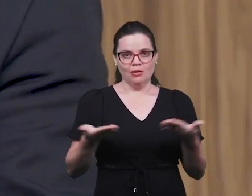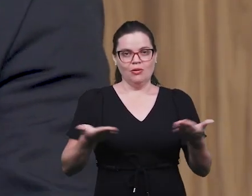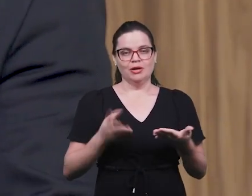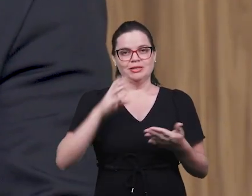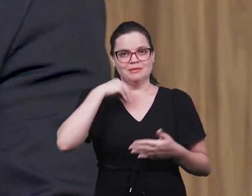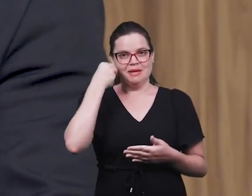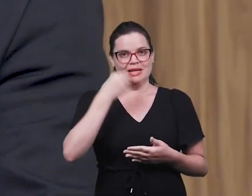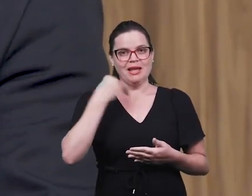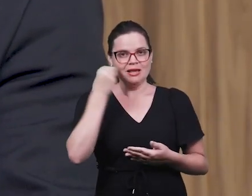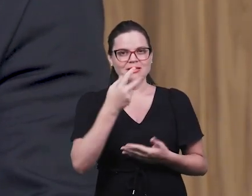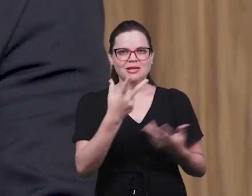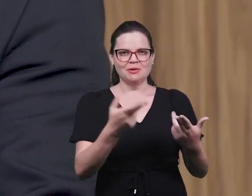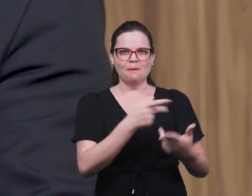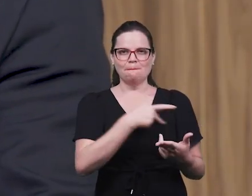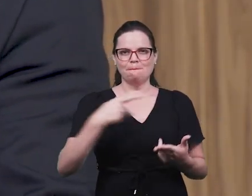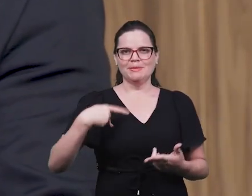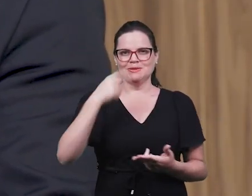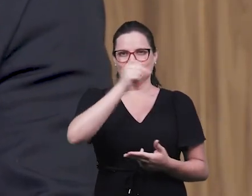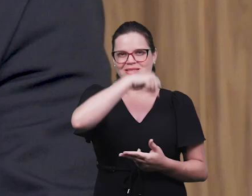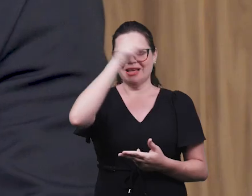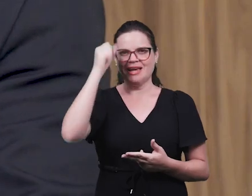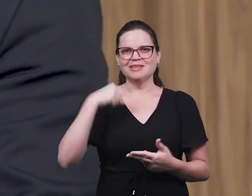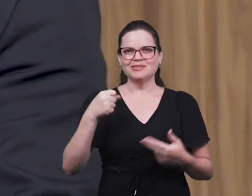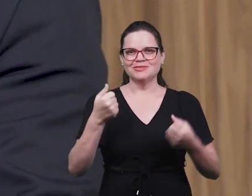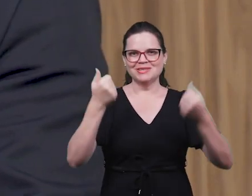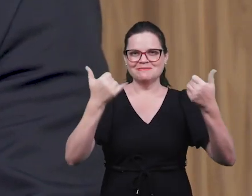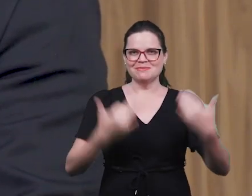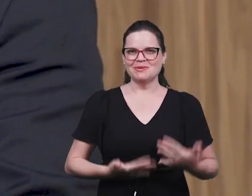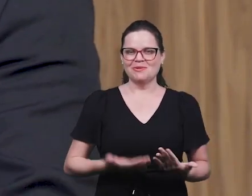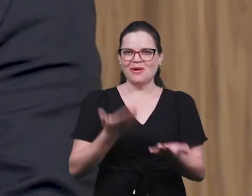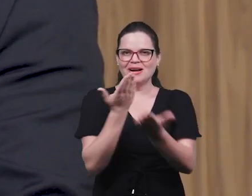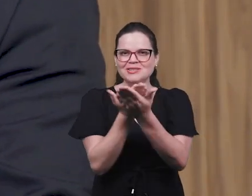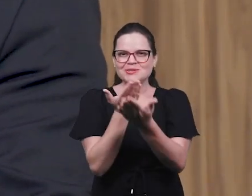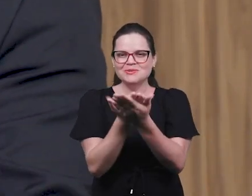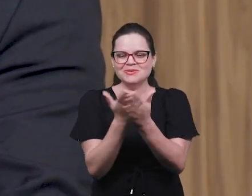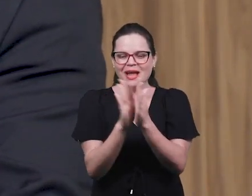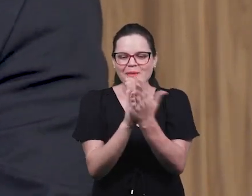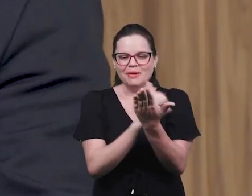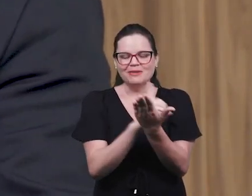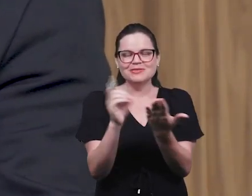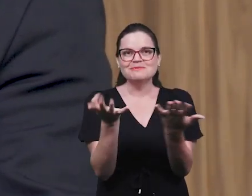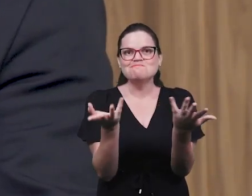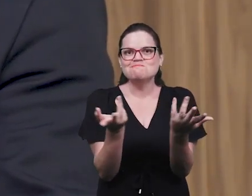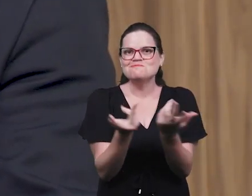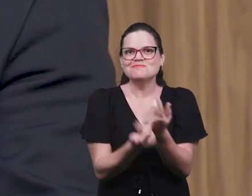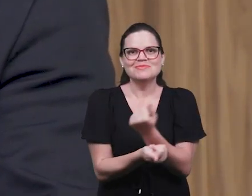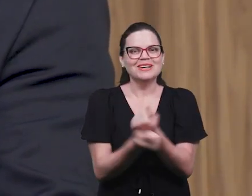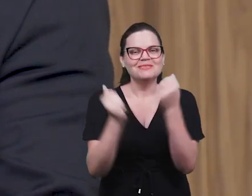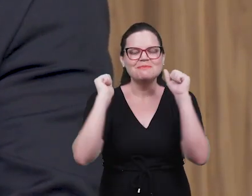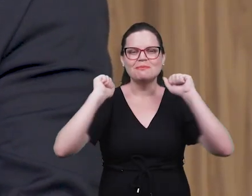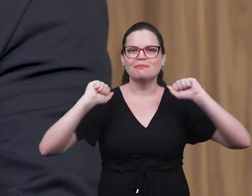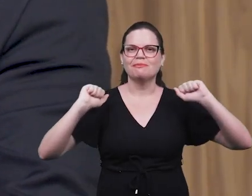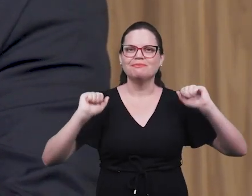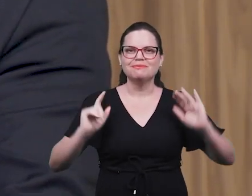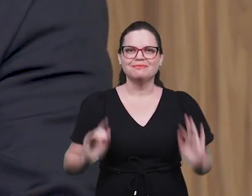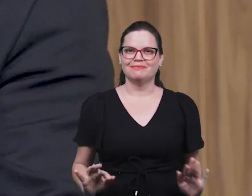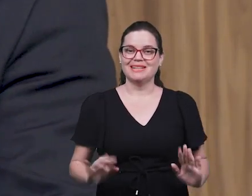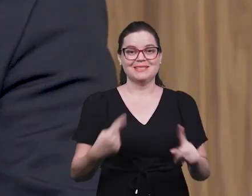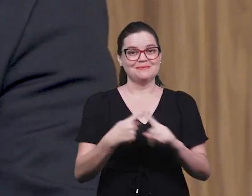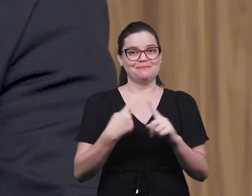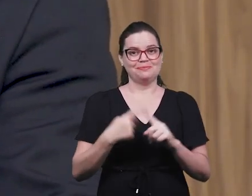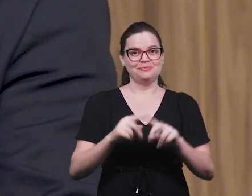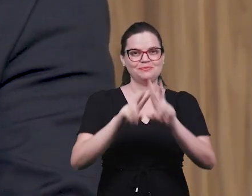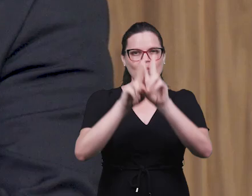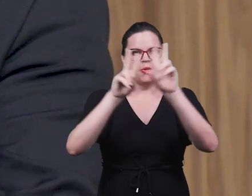bem dizendo que como é maravilhoso estudar a palavra. Isso para nós é doce. Porque a mensagem